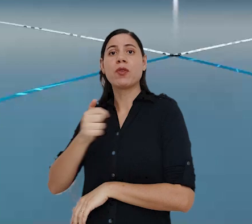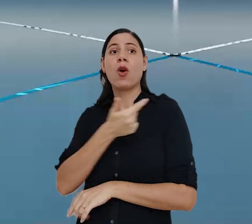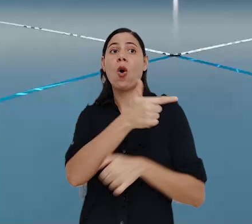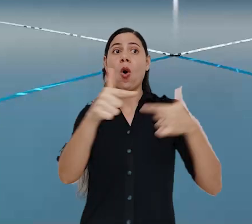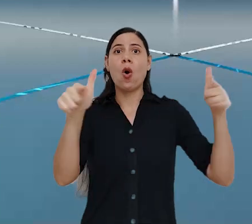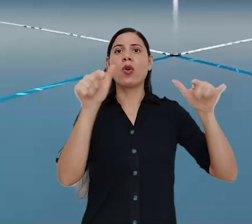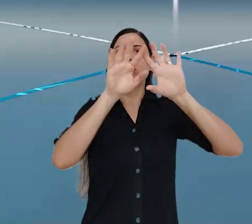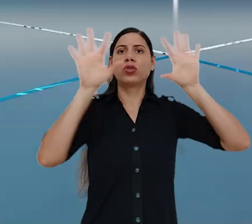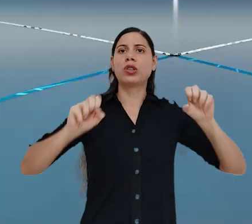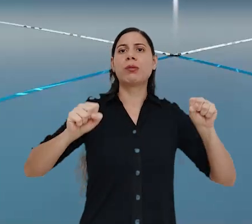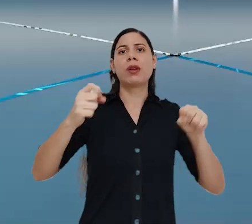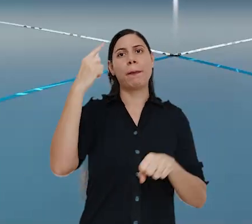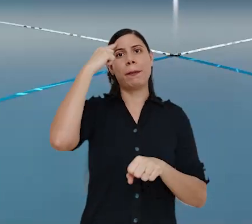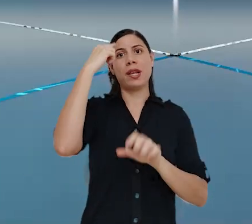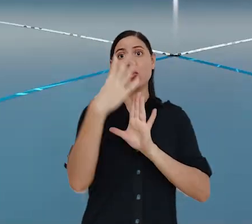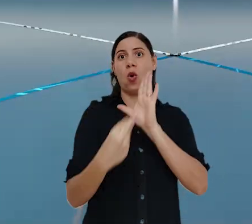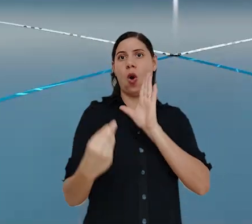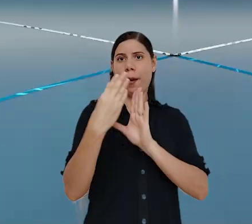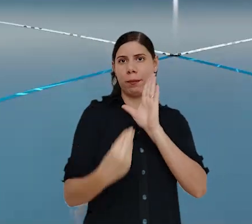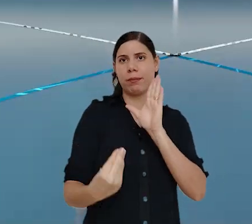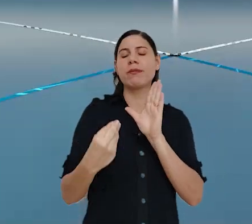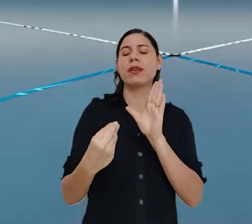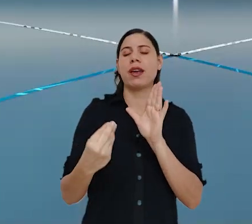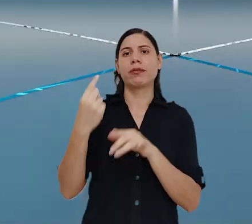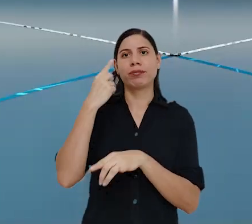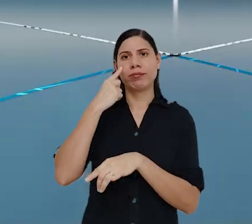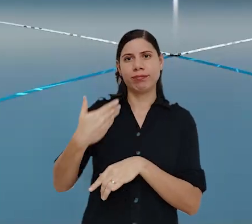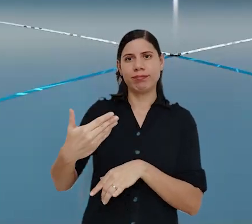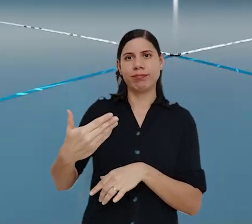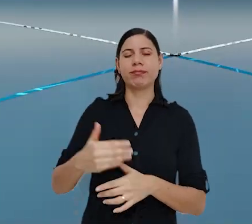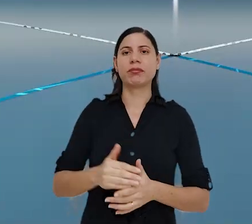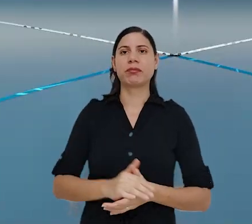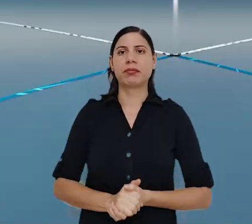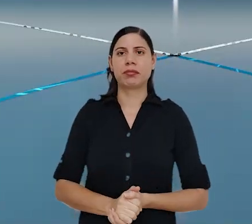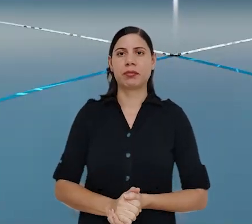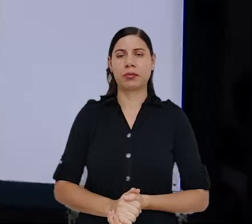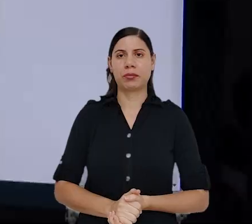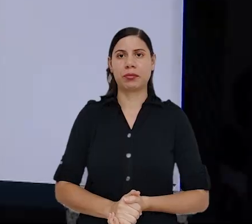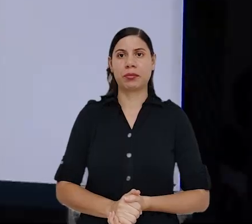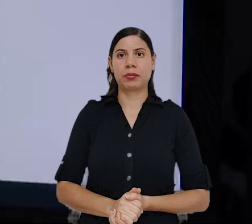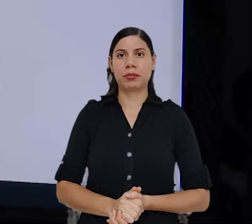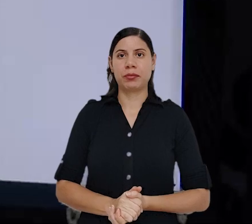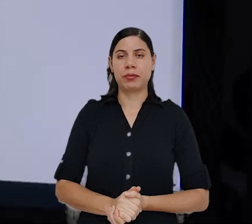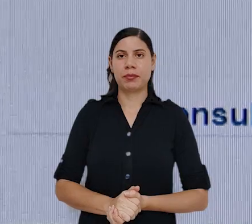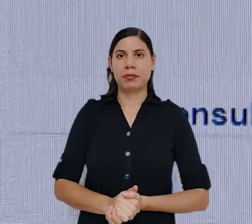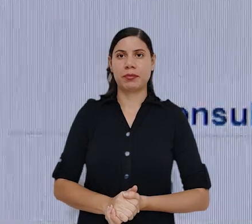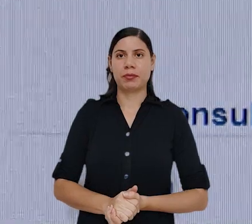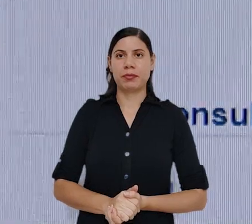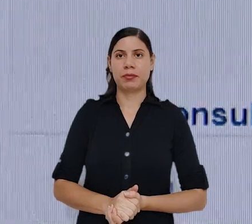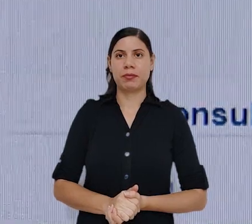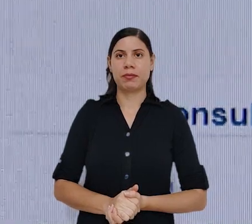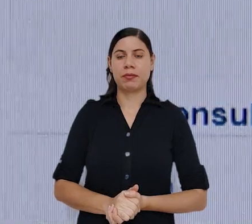estudam replicar o uso da ferramenta. Saiba mais detalhes com Ana Paula Souza.